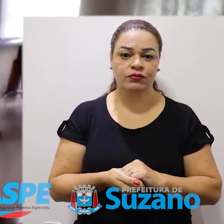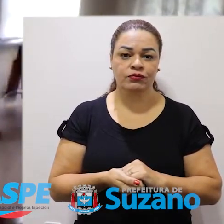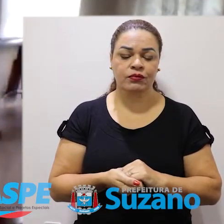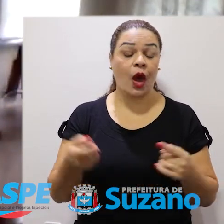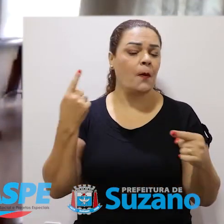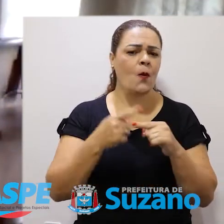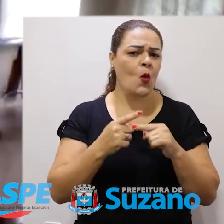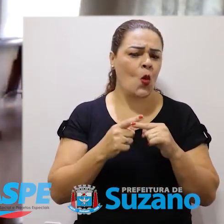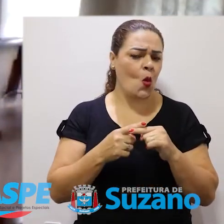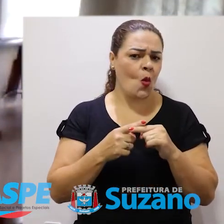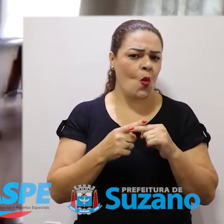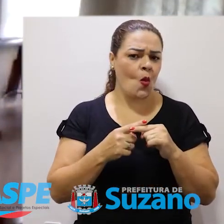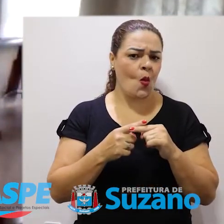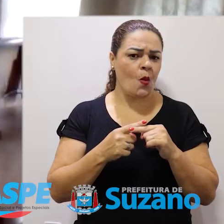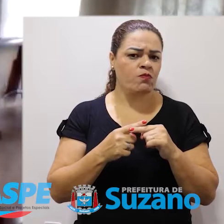se a gente